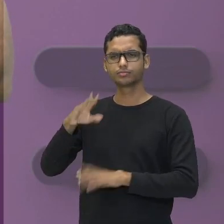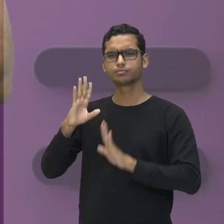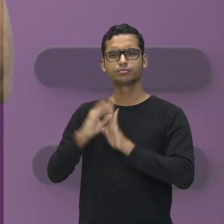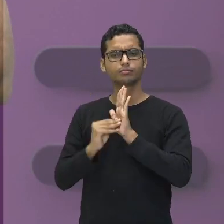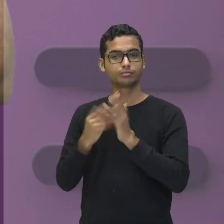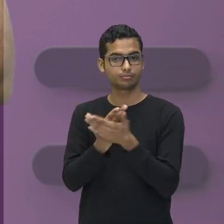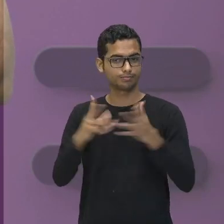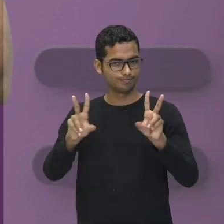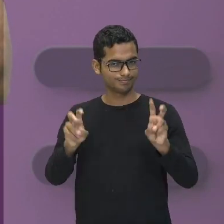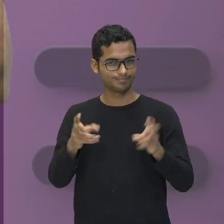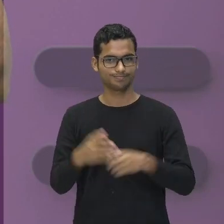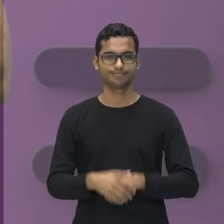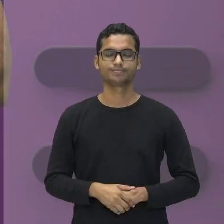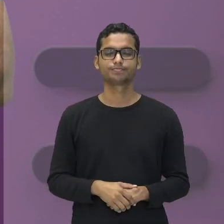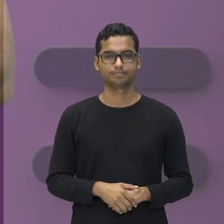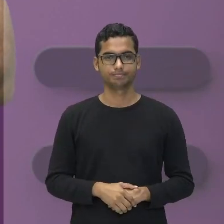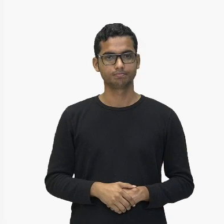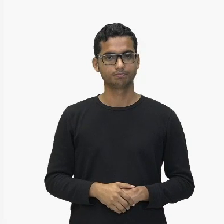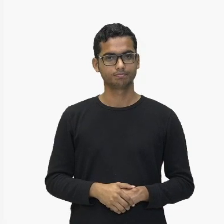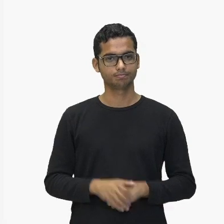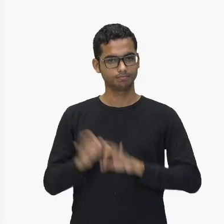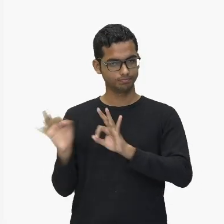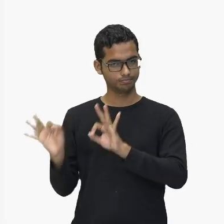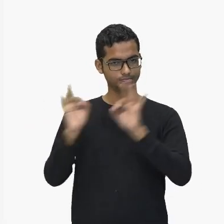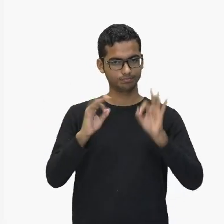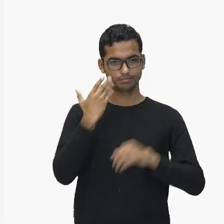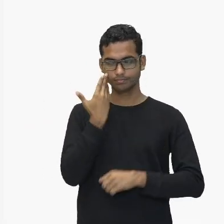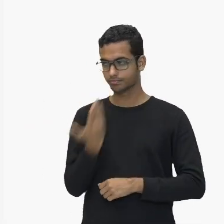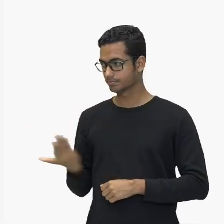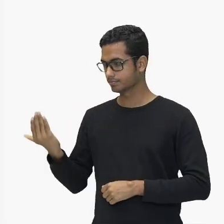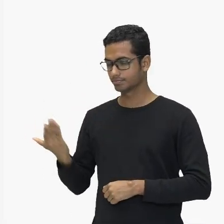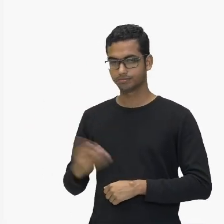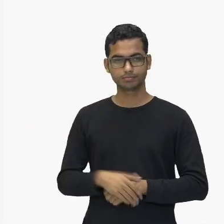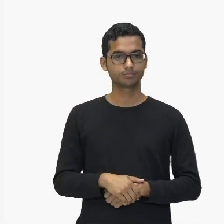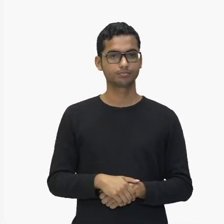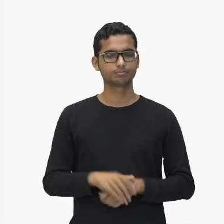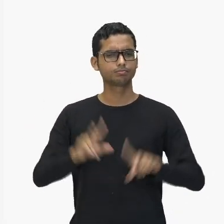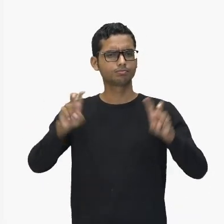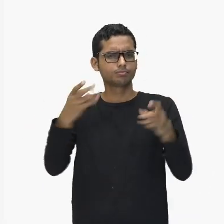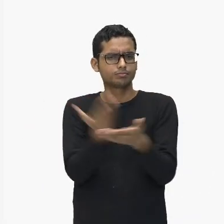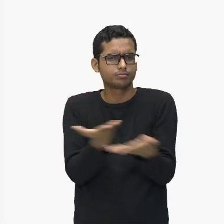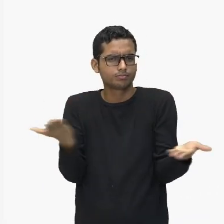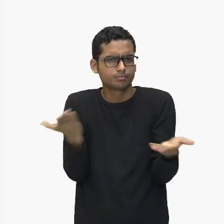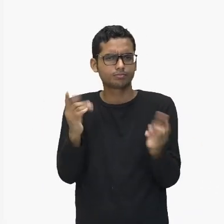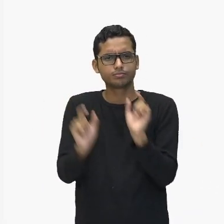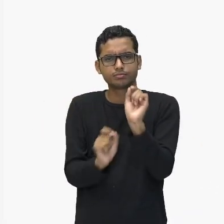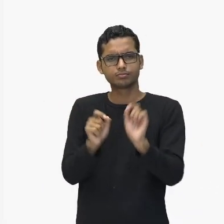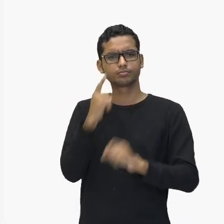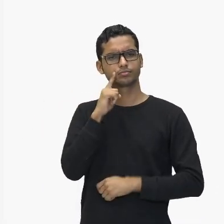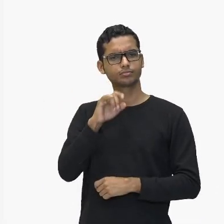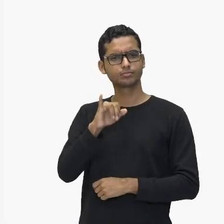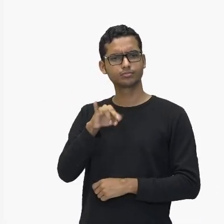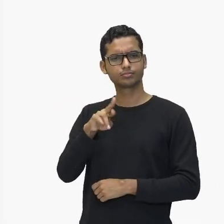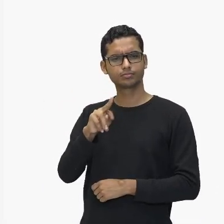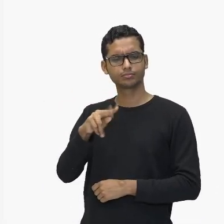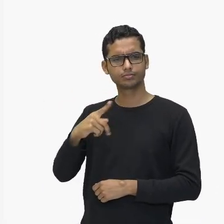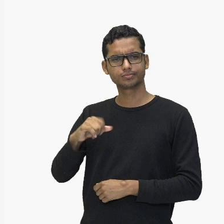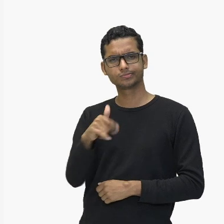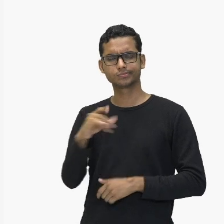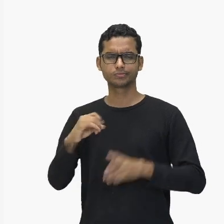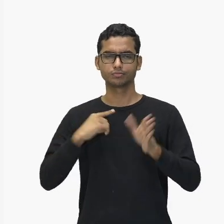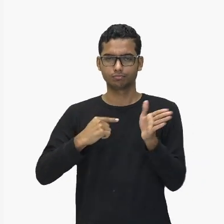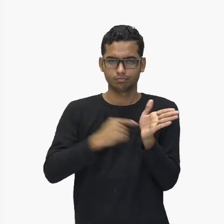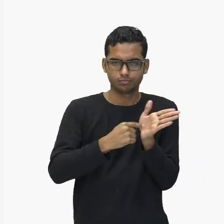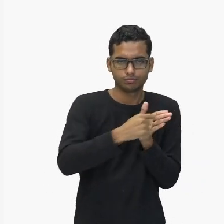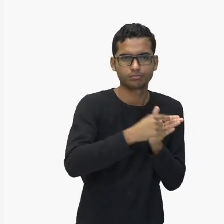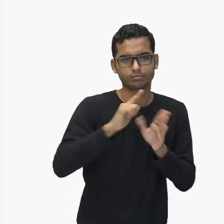conteúdo dessa nossa aula, então acompanha comigo. Aí está, o objeto de conhecimento é interpolação geométrica, ok?